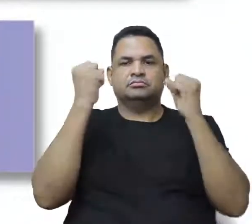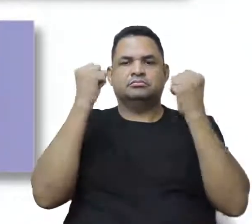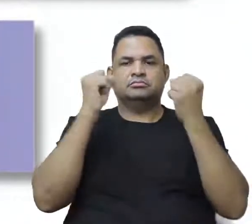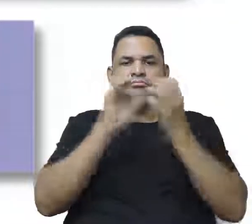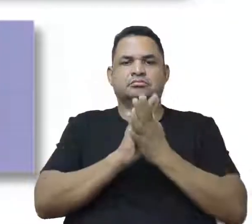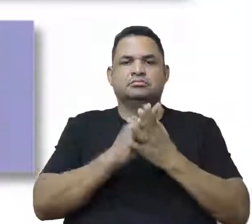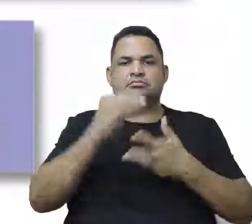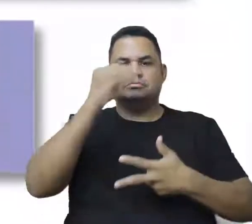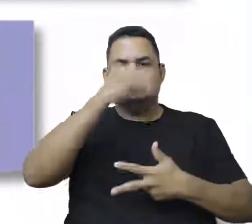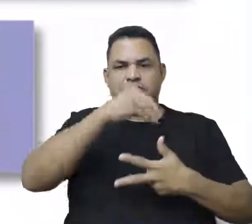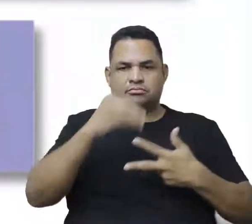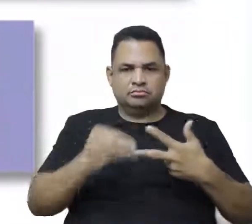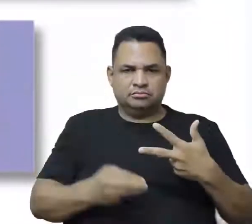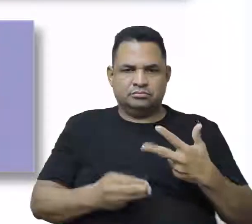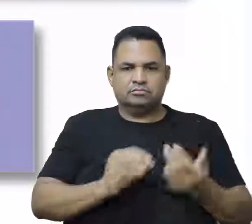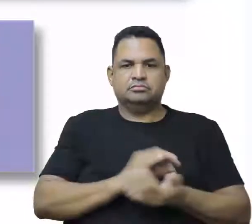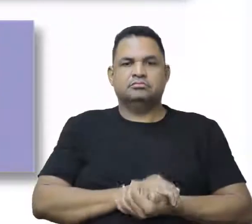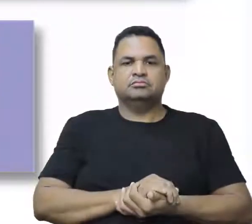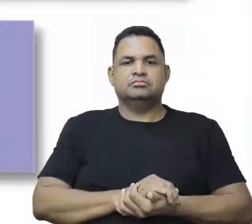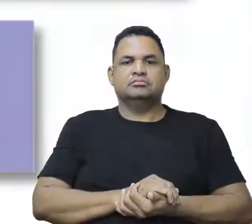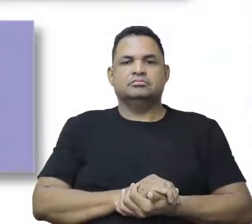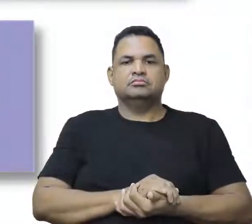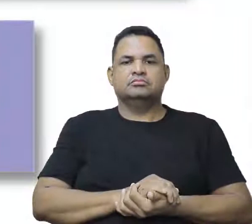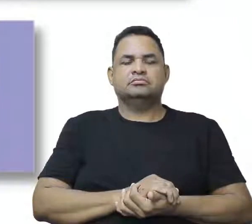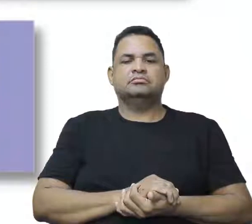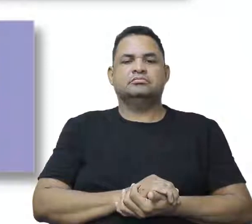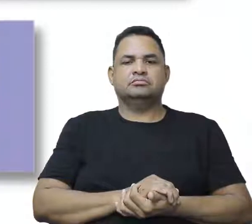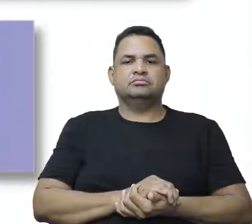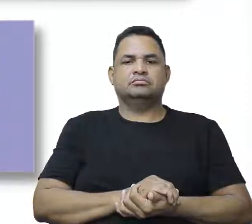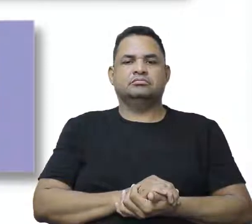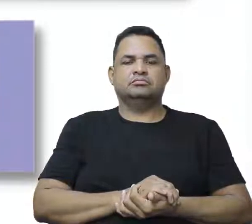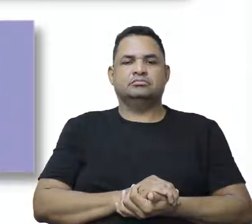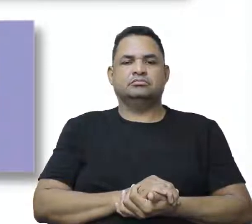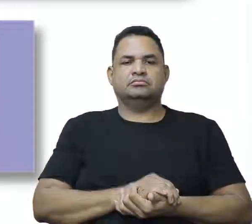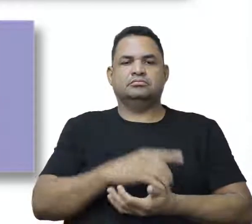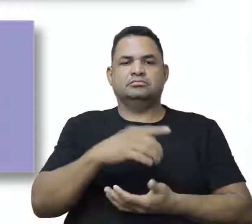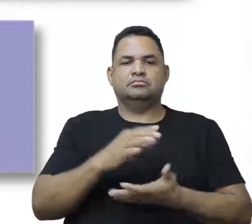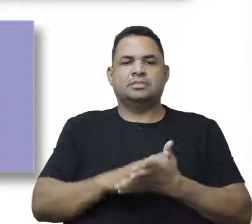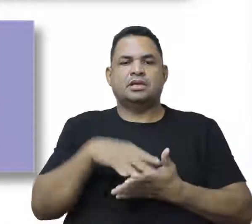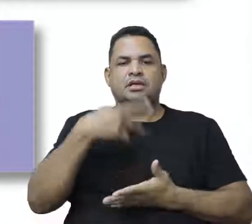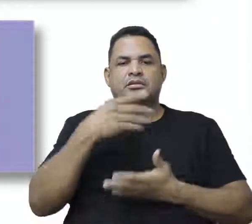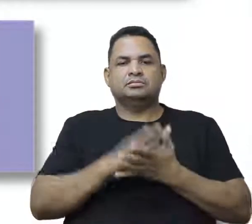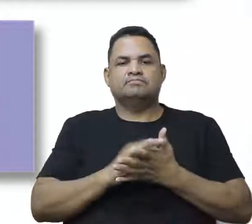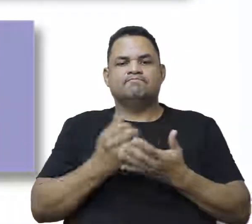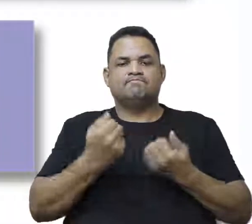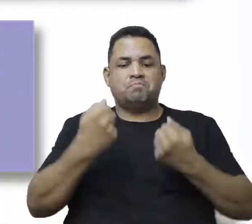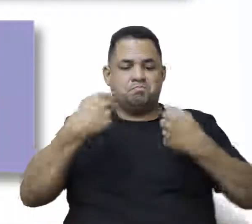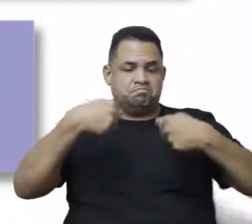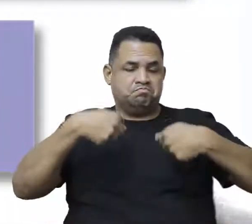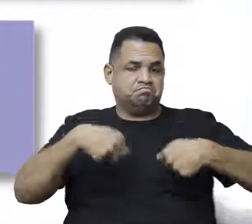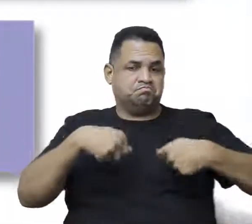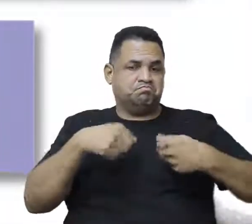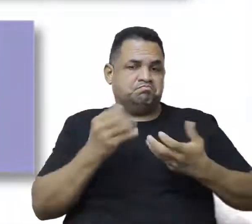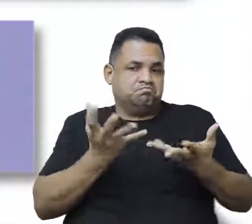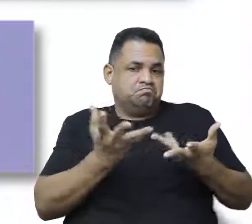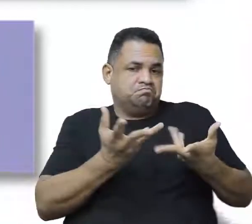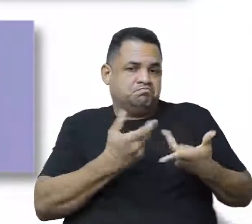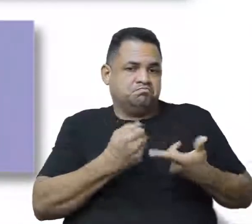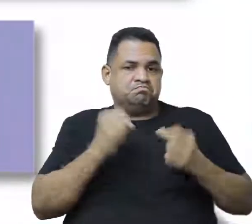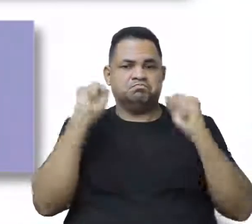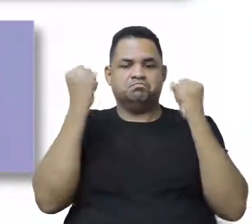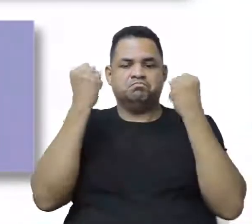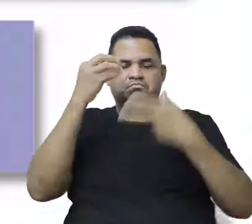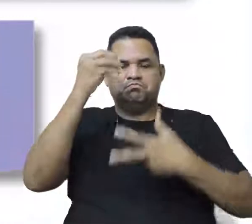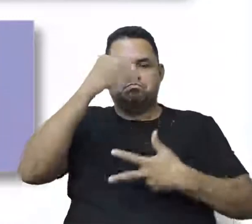física no Exame Nacional do Ensino Médio, né, o Enem. Exato. Nós vamos falar também sobre a competência e habilidade